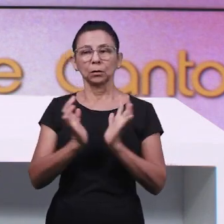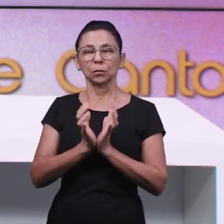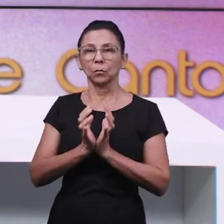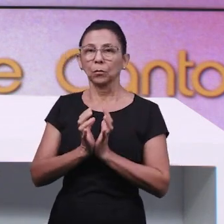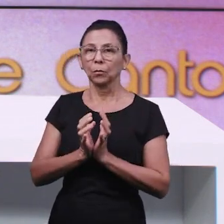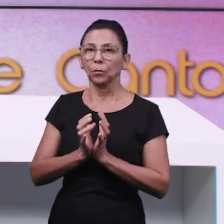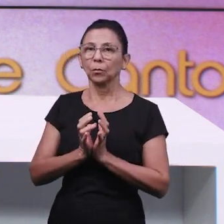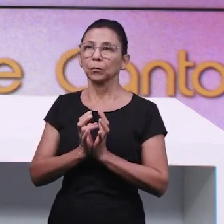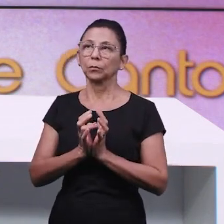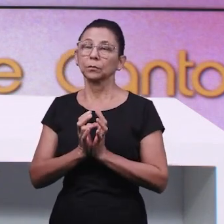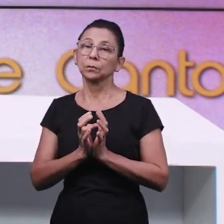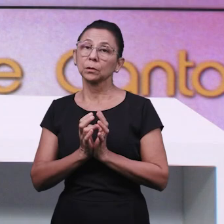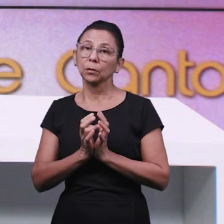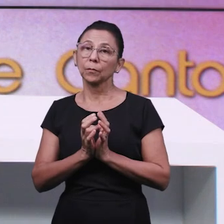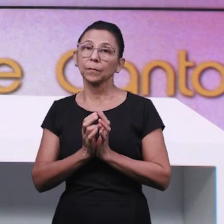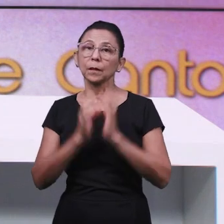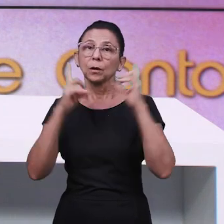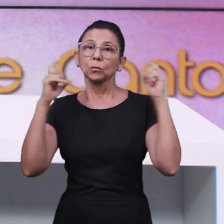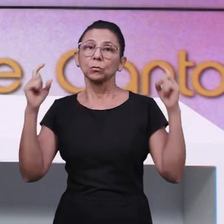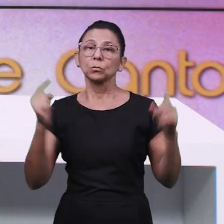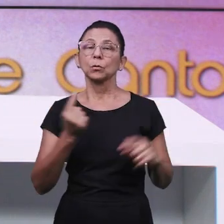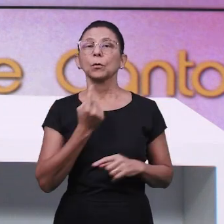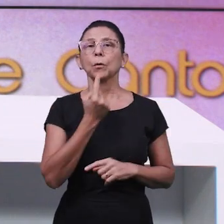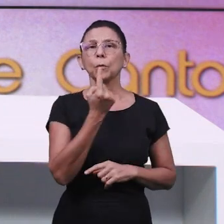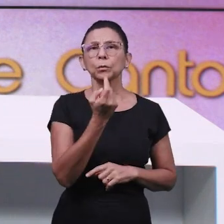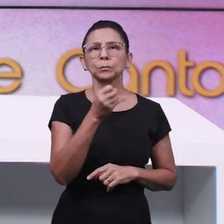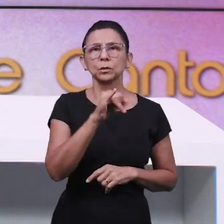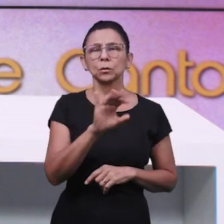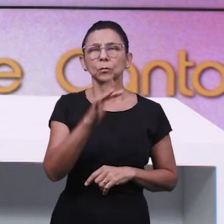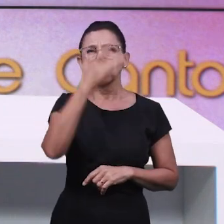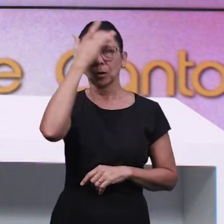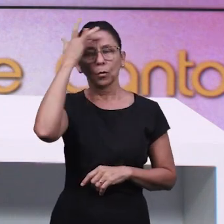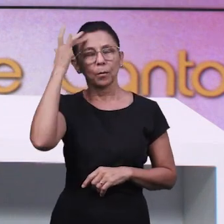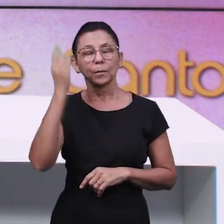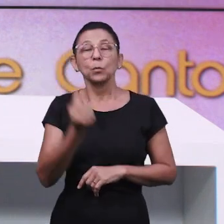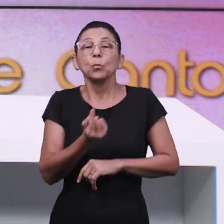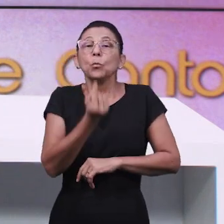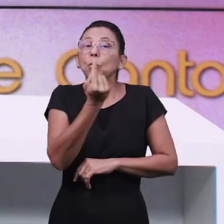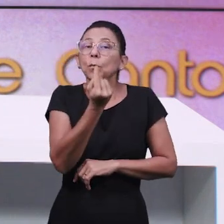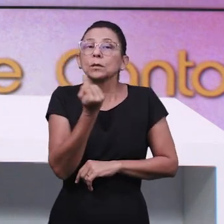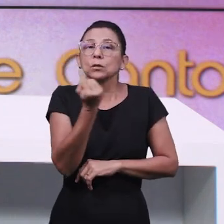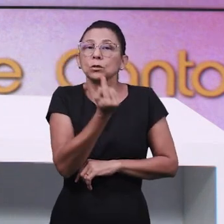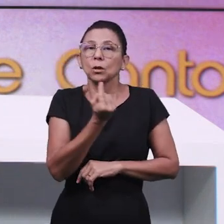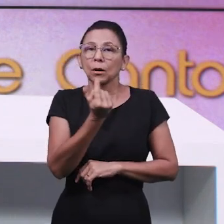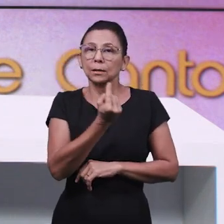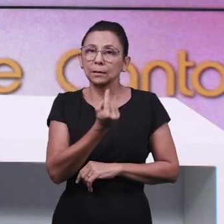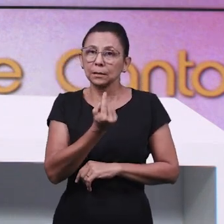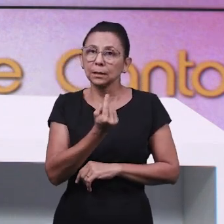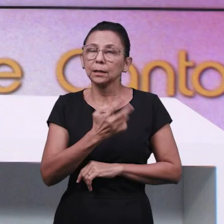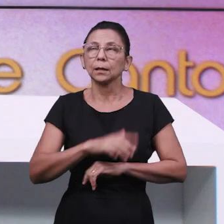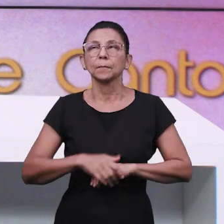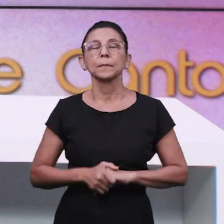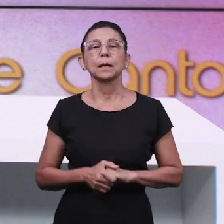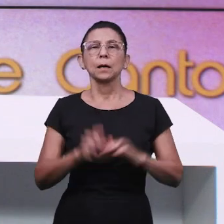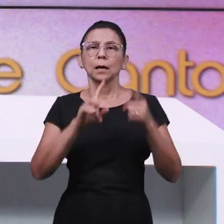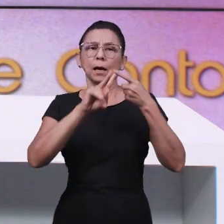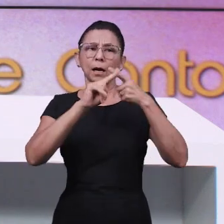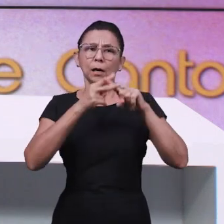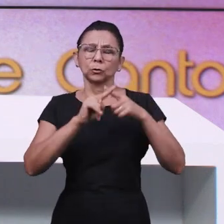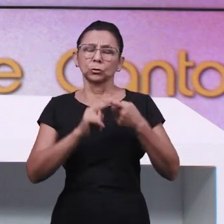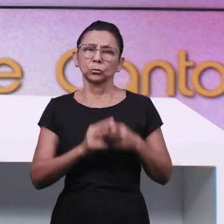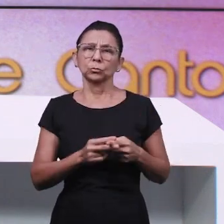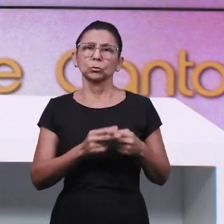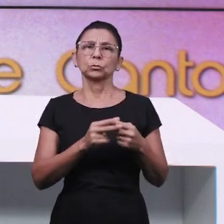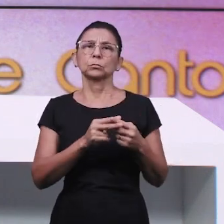som único. Quando é um solista, ele tem a liberdade de trabalhar os seus